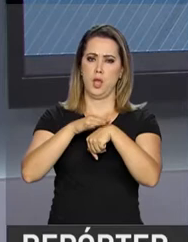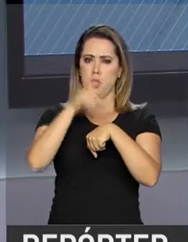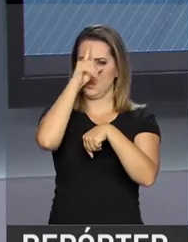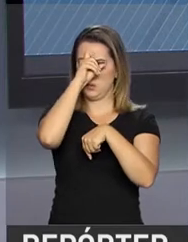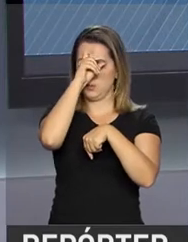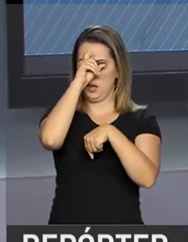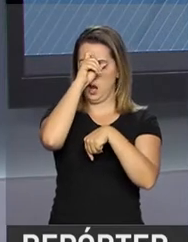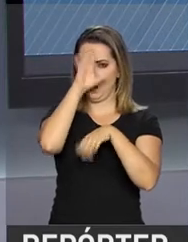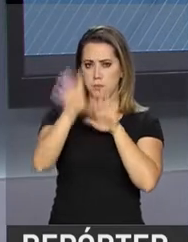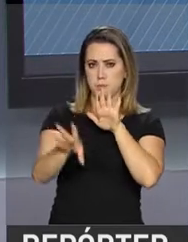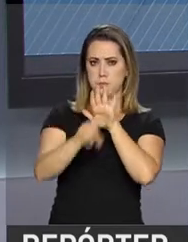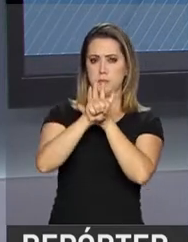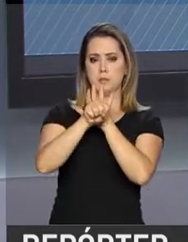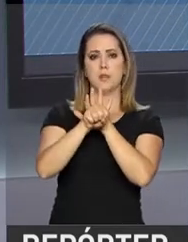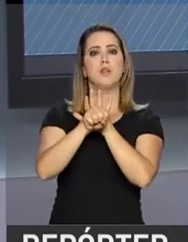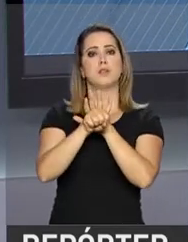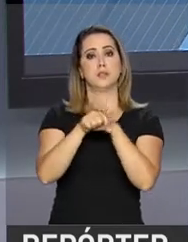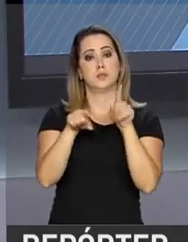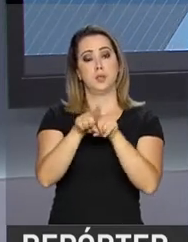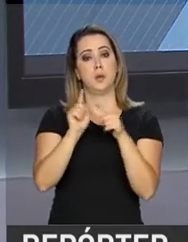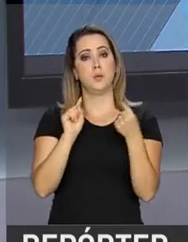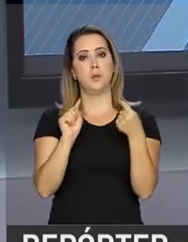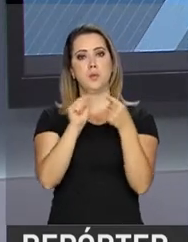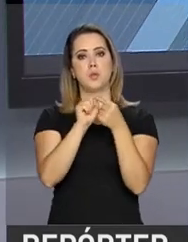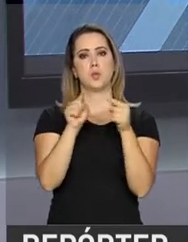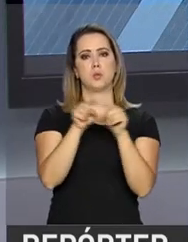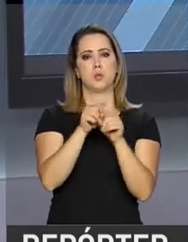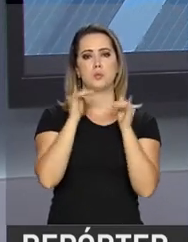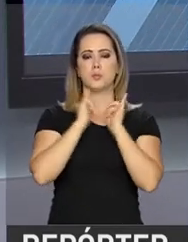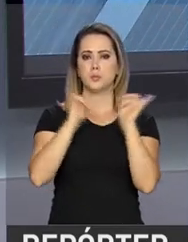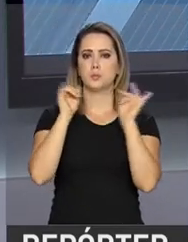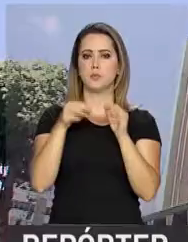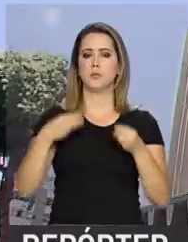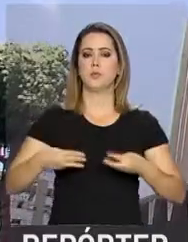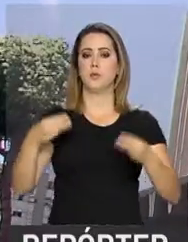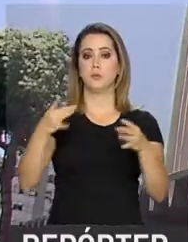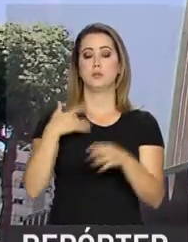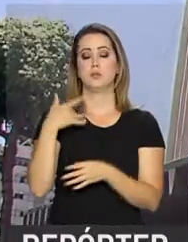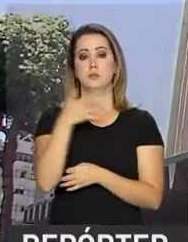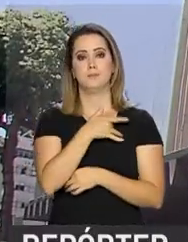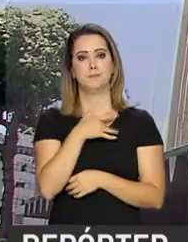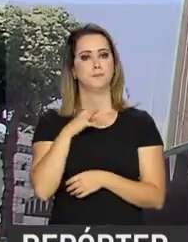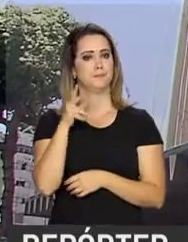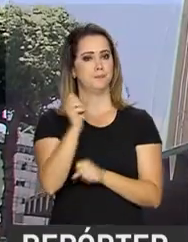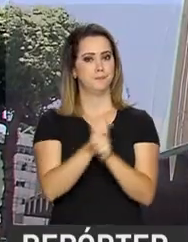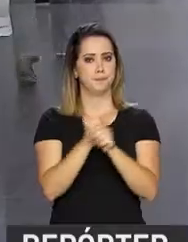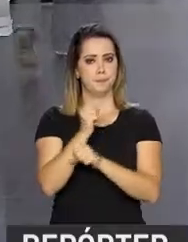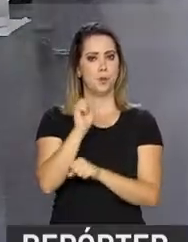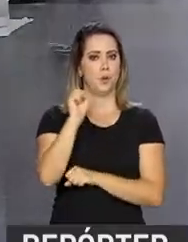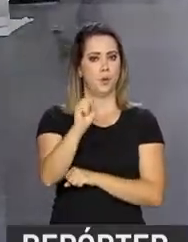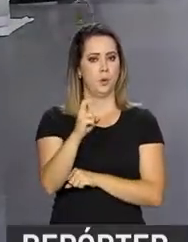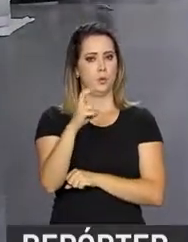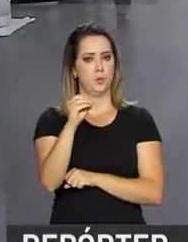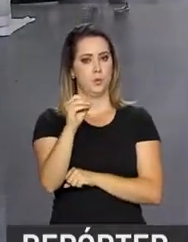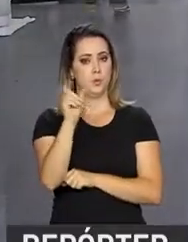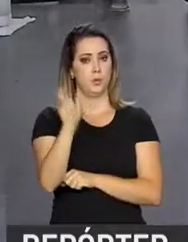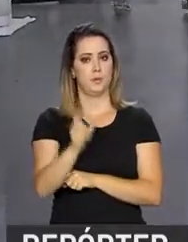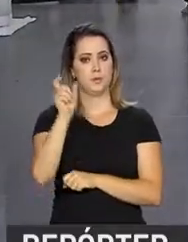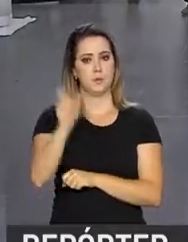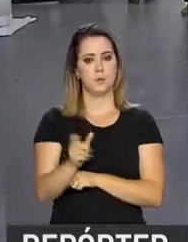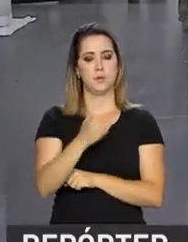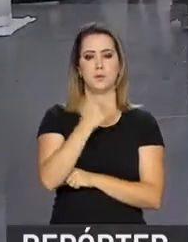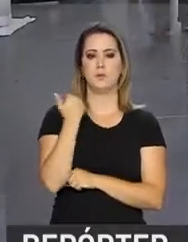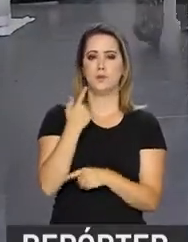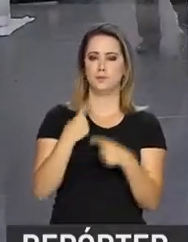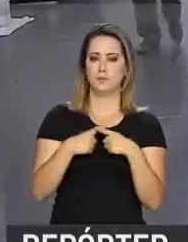esse é o objetivo de um programa lançado pelo ministério da saúde por ano cerca de 8 mil e quinhentas pessoas morrem em